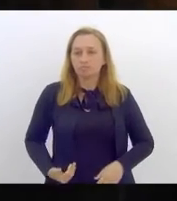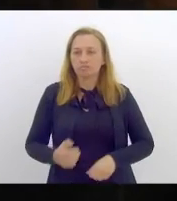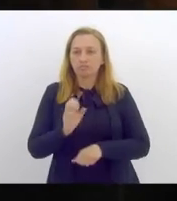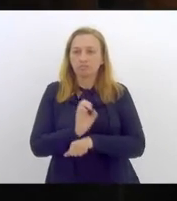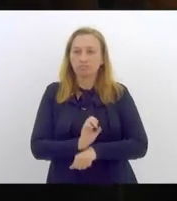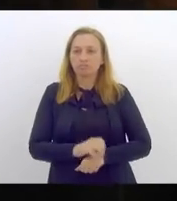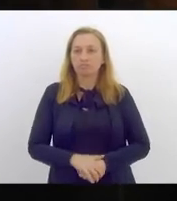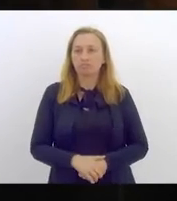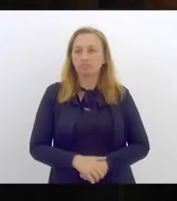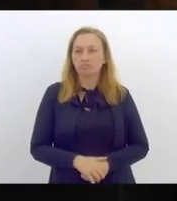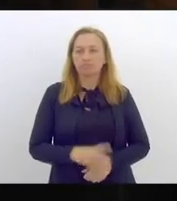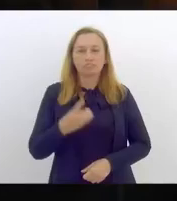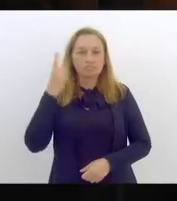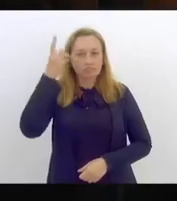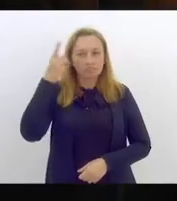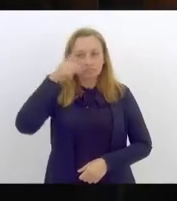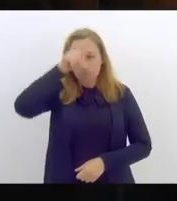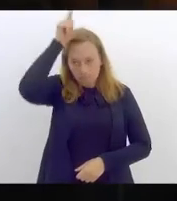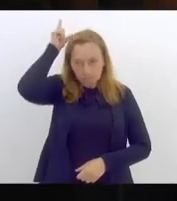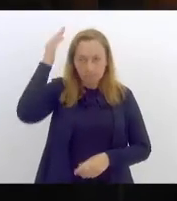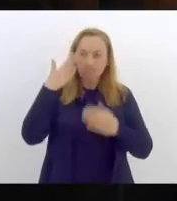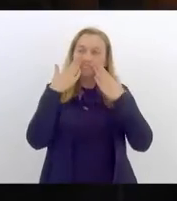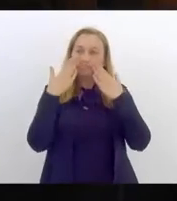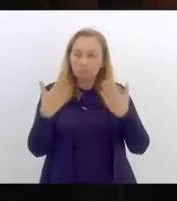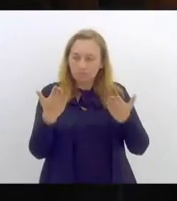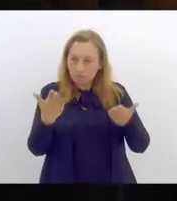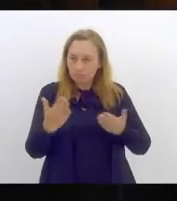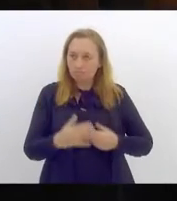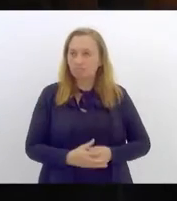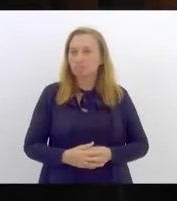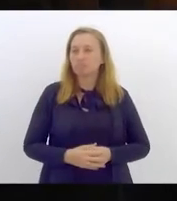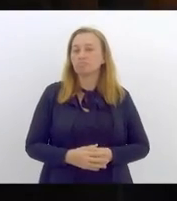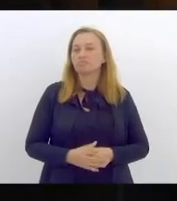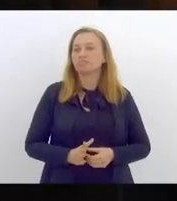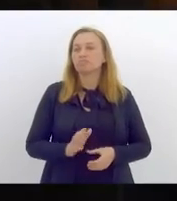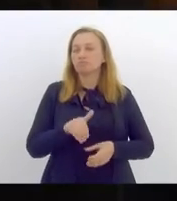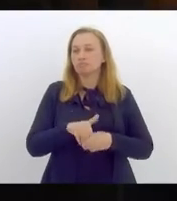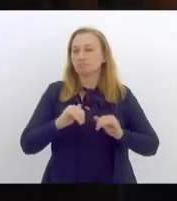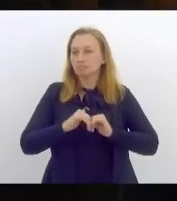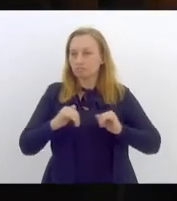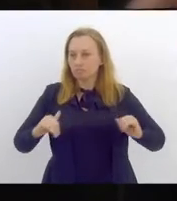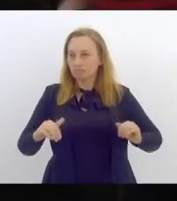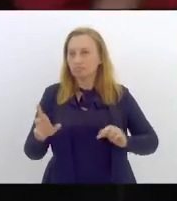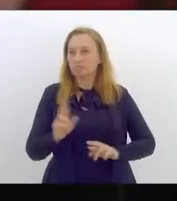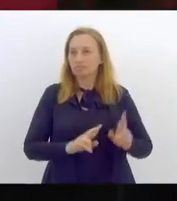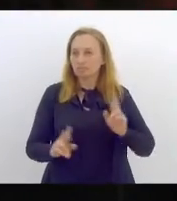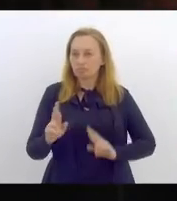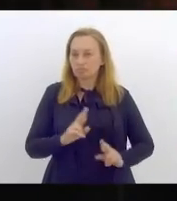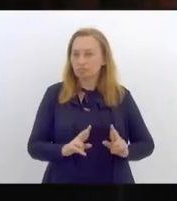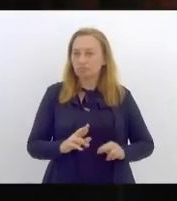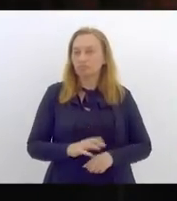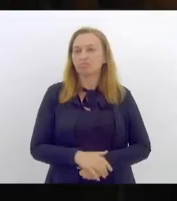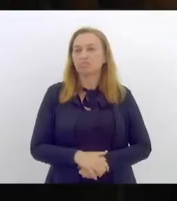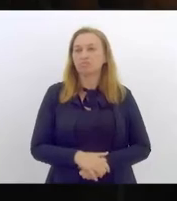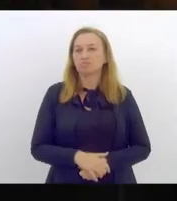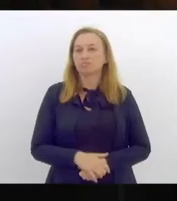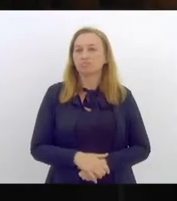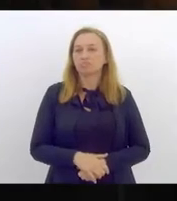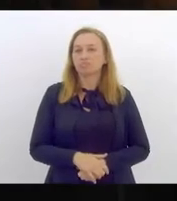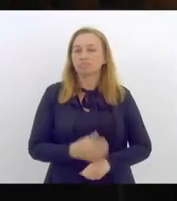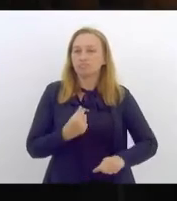Estado. O deputado Luiz Paulo apresentou aqui, inclusive, seu voto em separado com relação à escassez